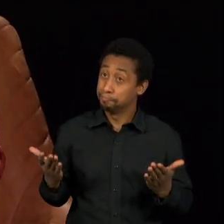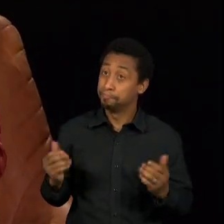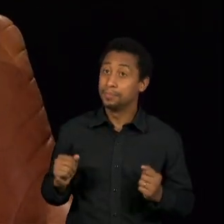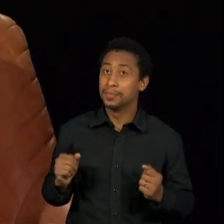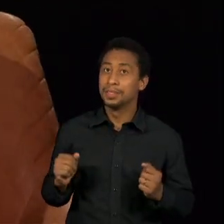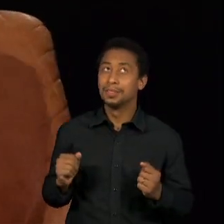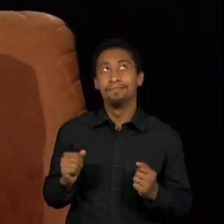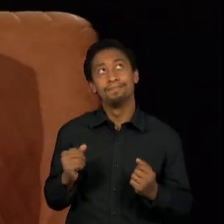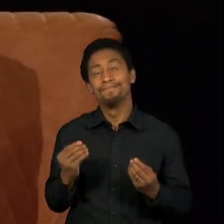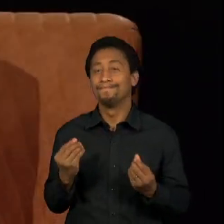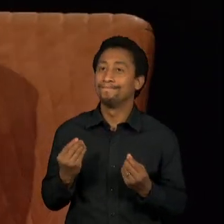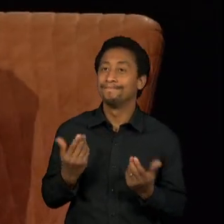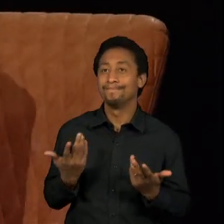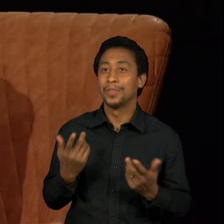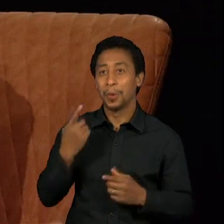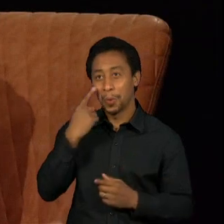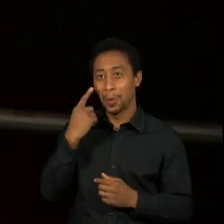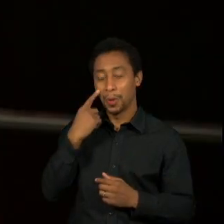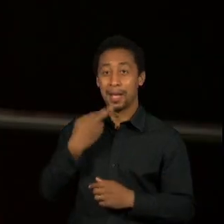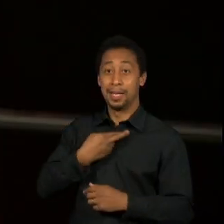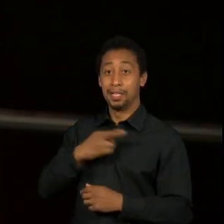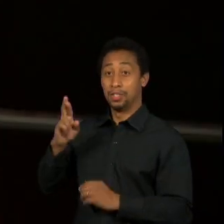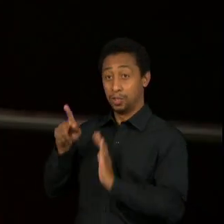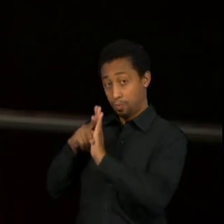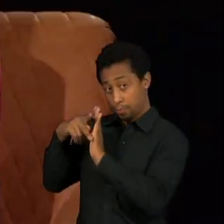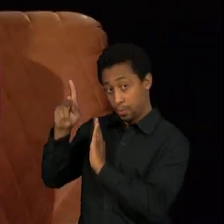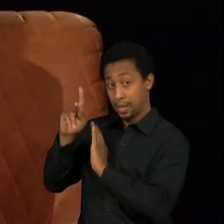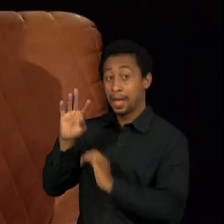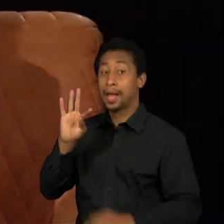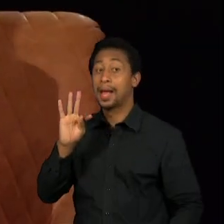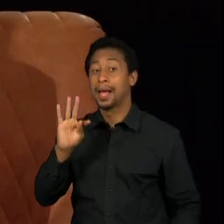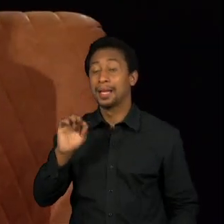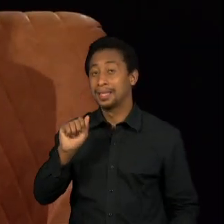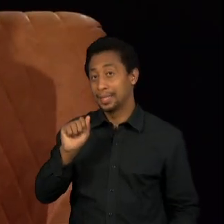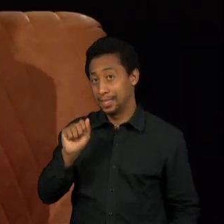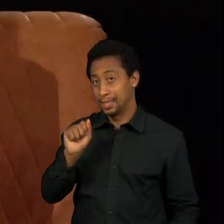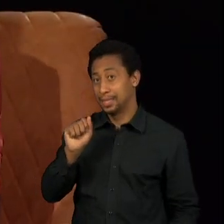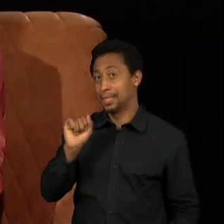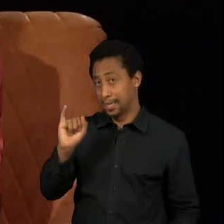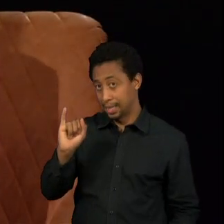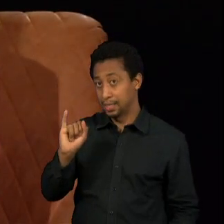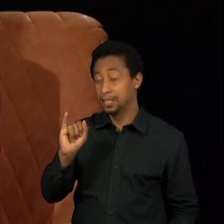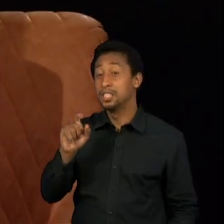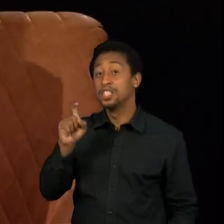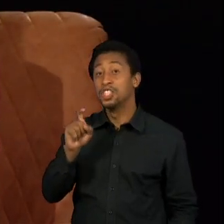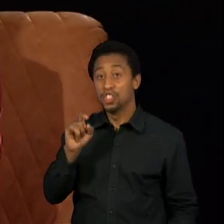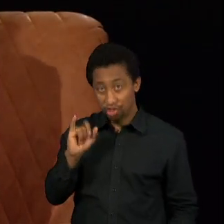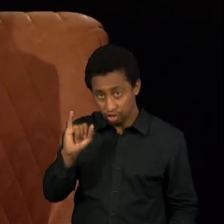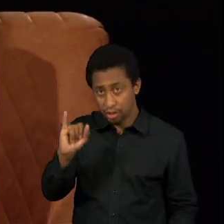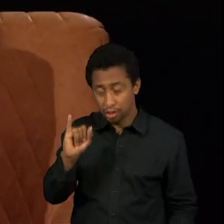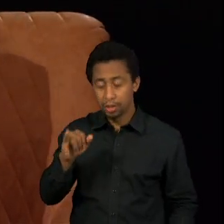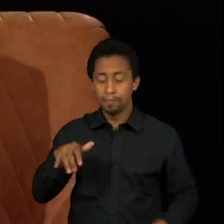Os dois. O Tai Chi Chuan, né, com essa disciplina, respiração. Eu faço